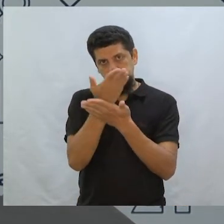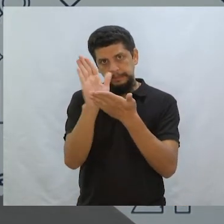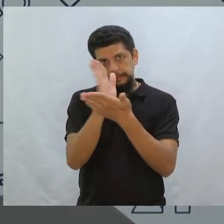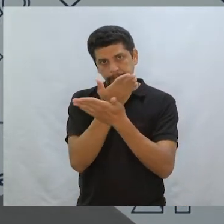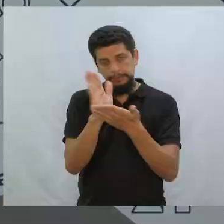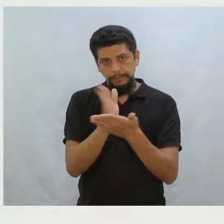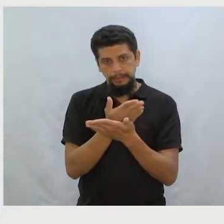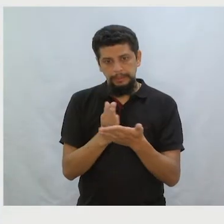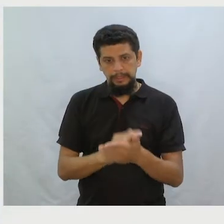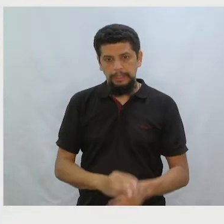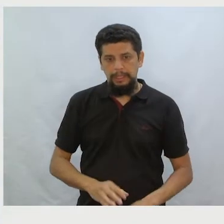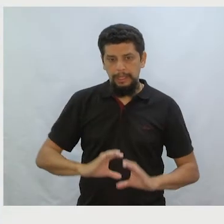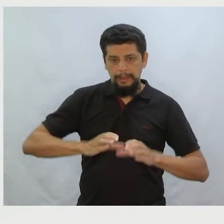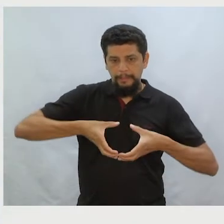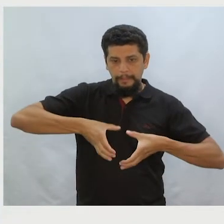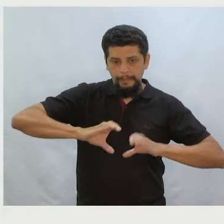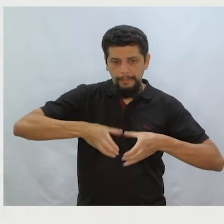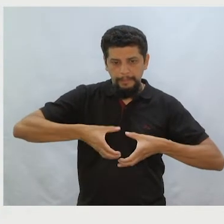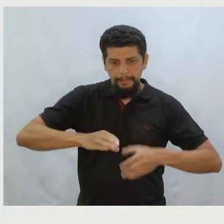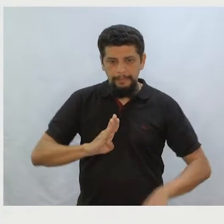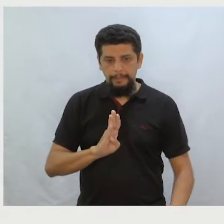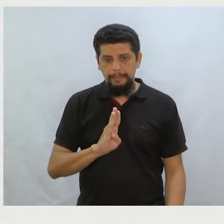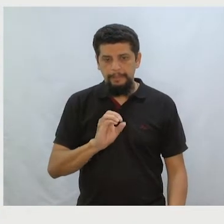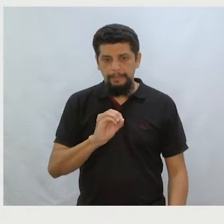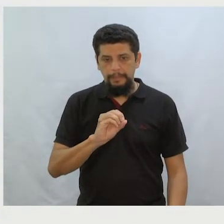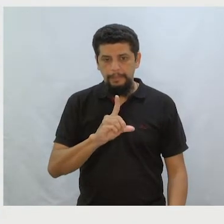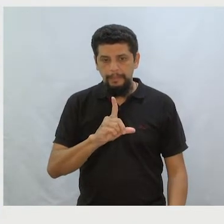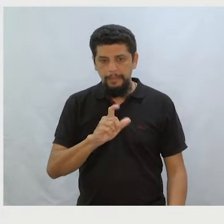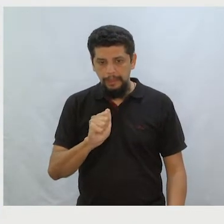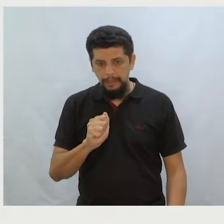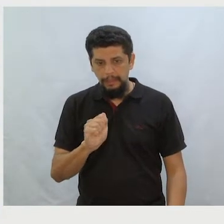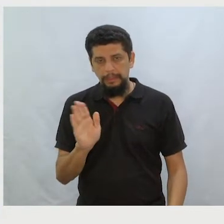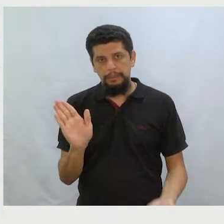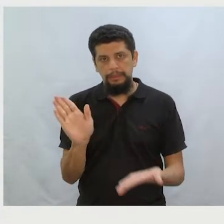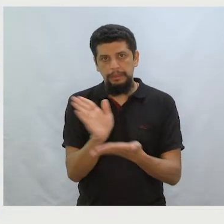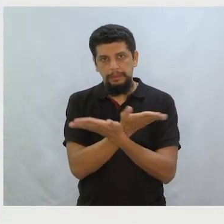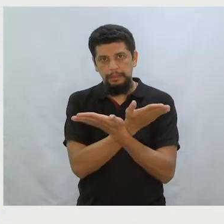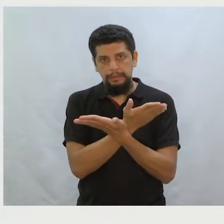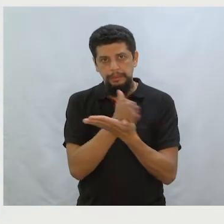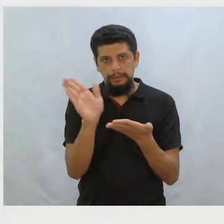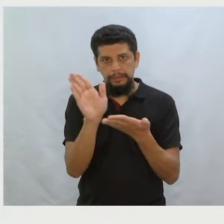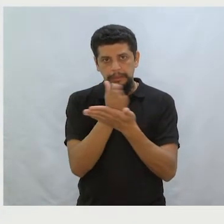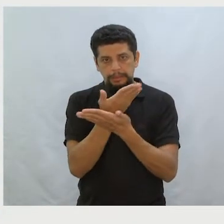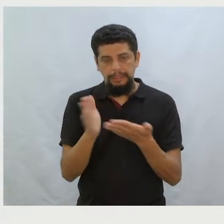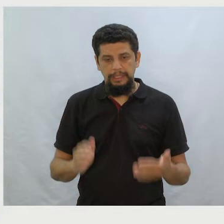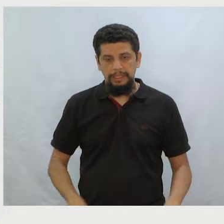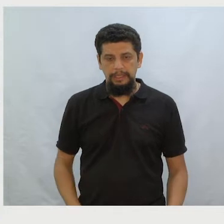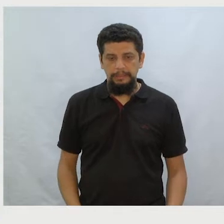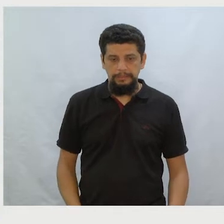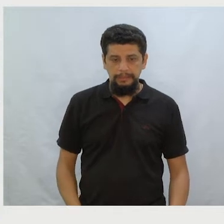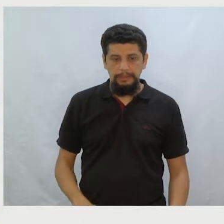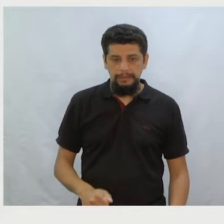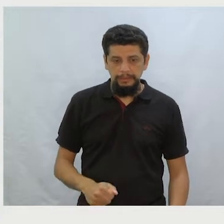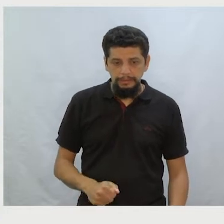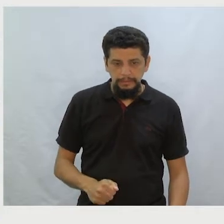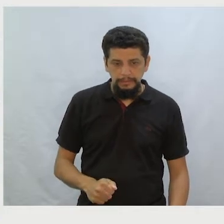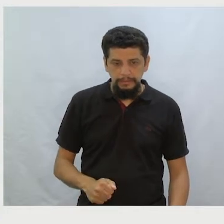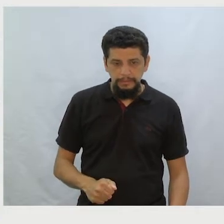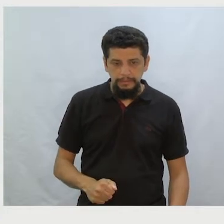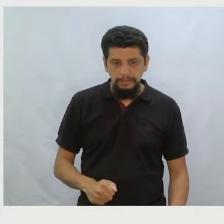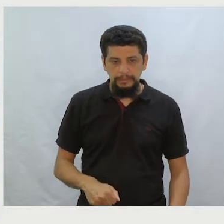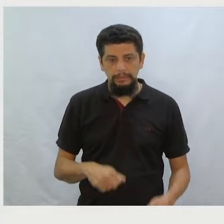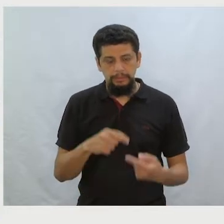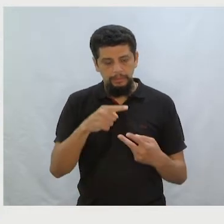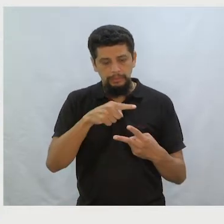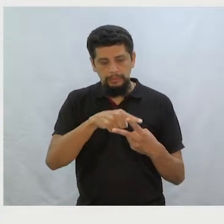separando ali o a bola que ele havia escrito junto a né com cidil e não os